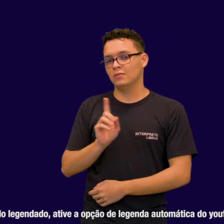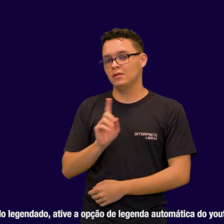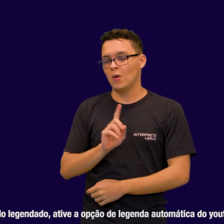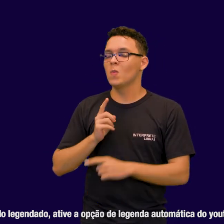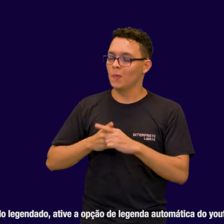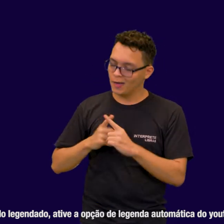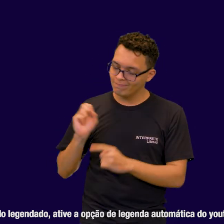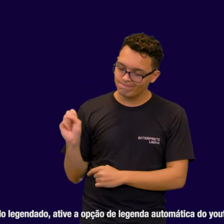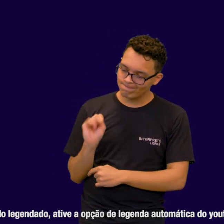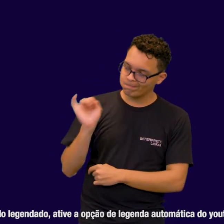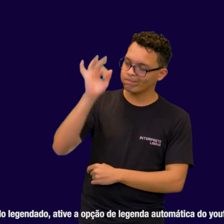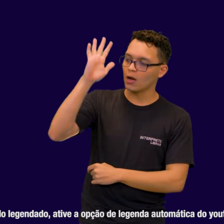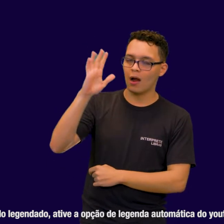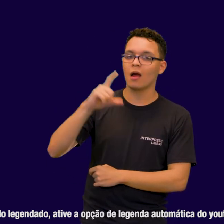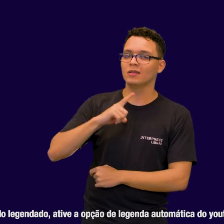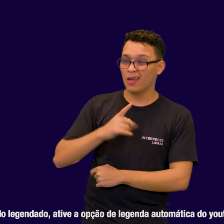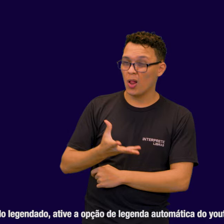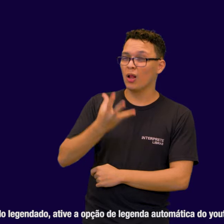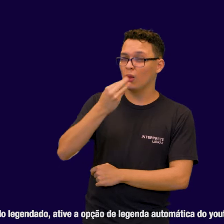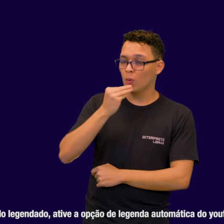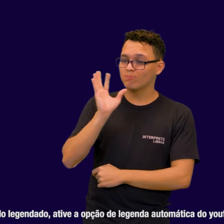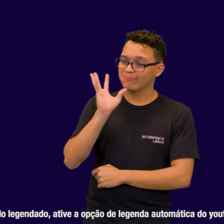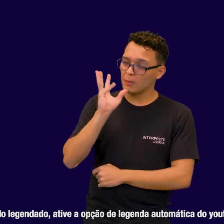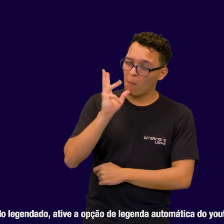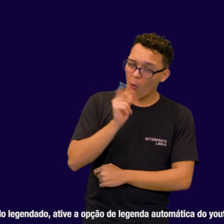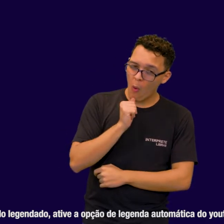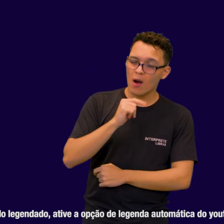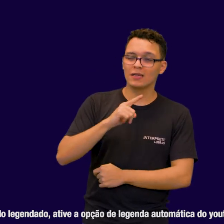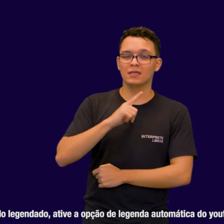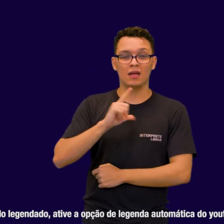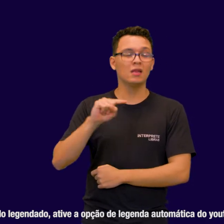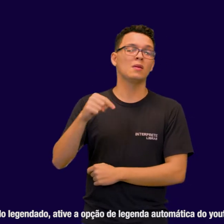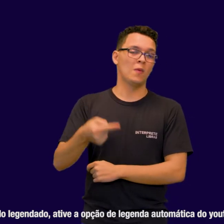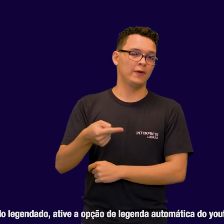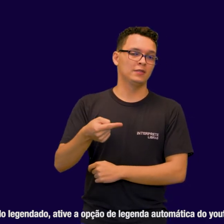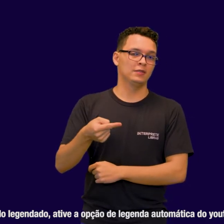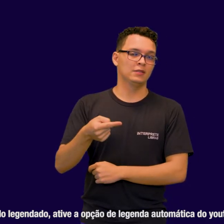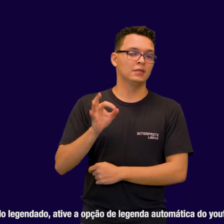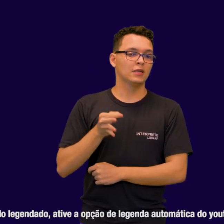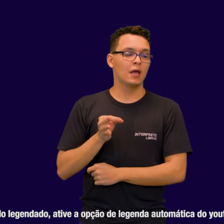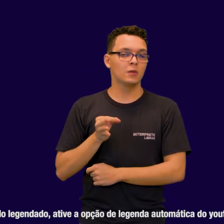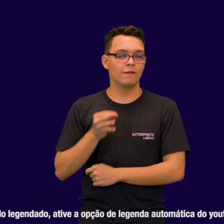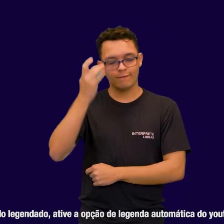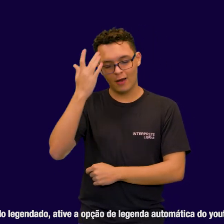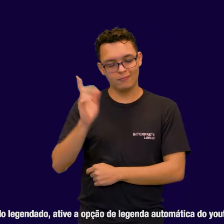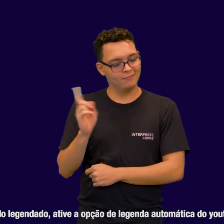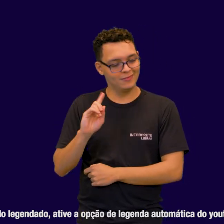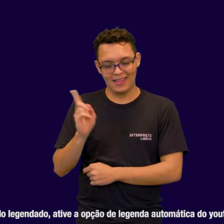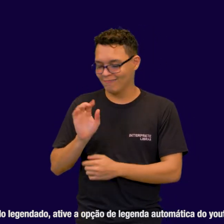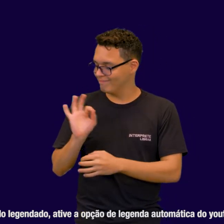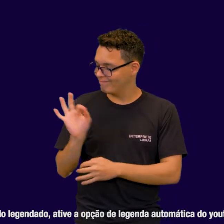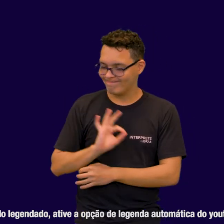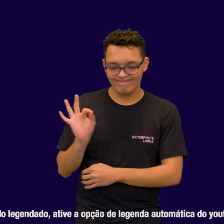negócio caro, de lucro demorado, né? Você vai ter retorno demorado e não é fácil, não